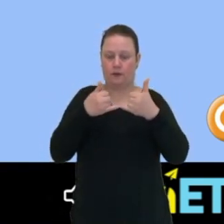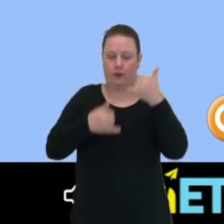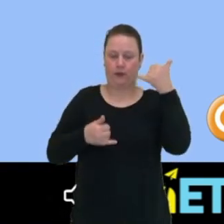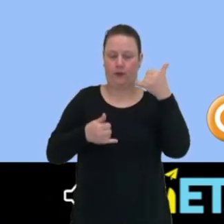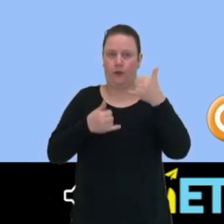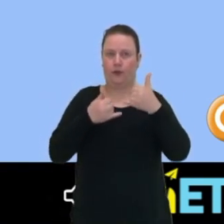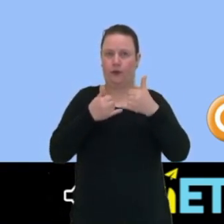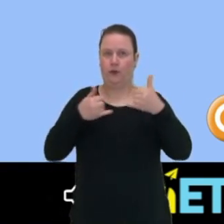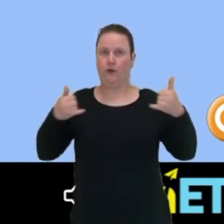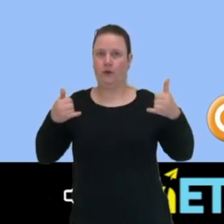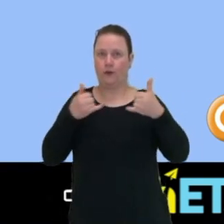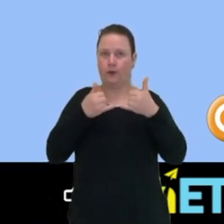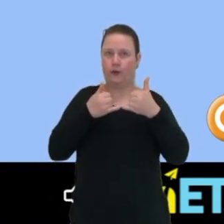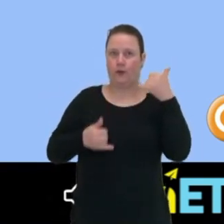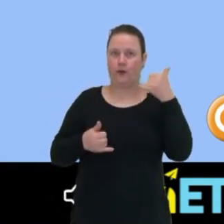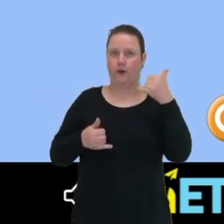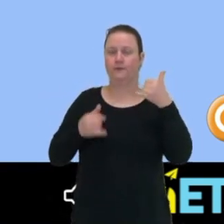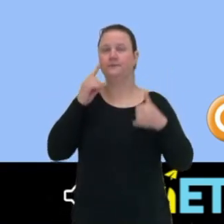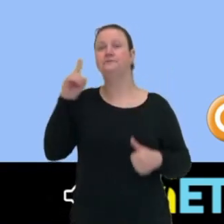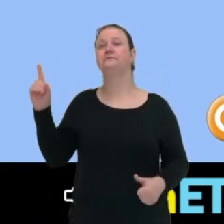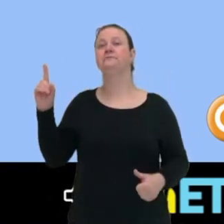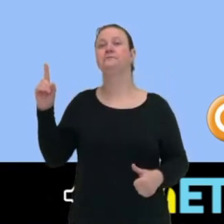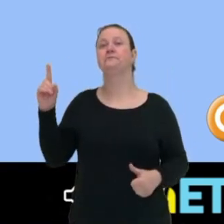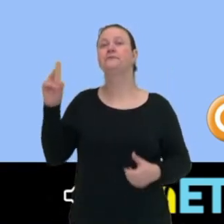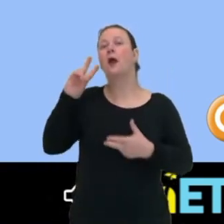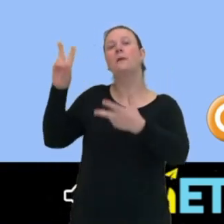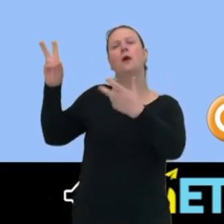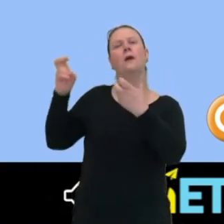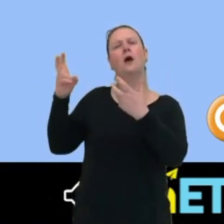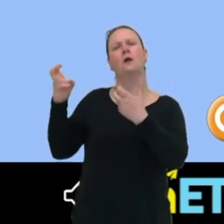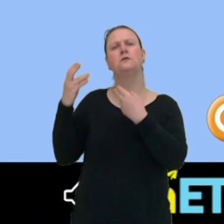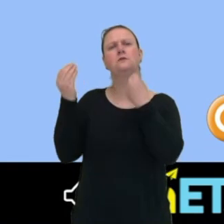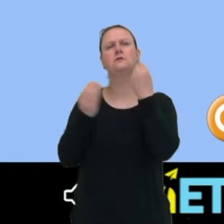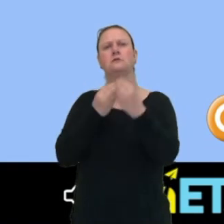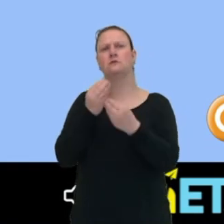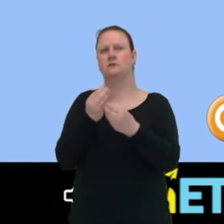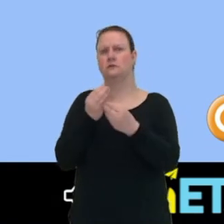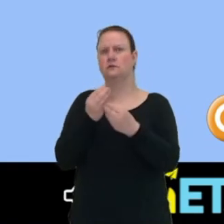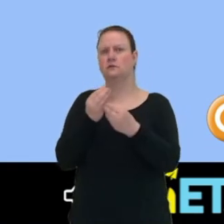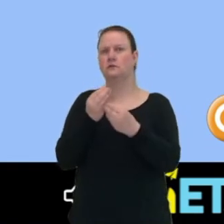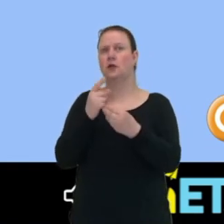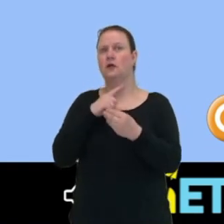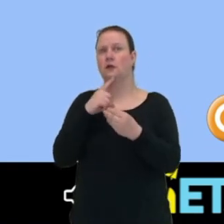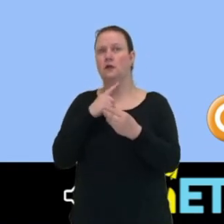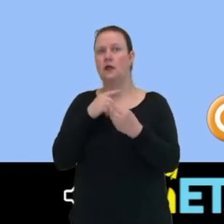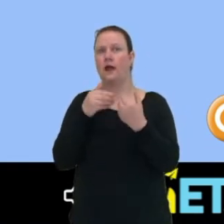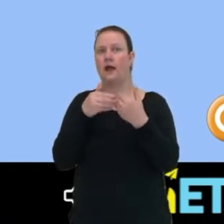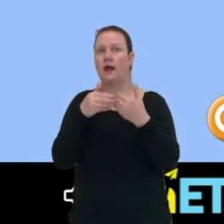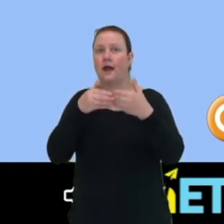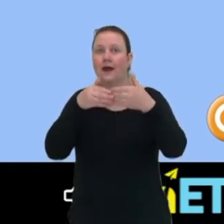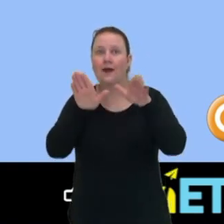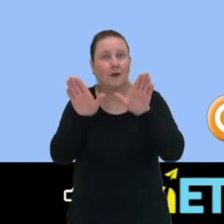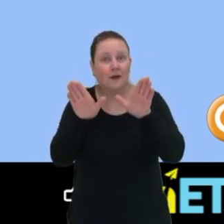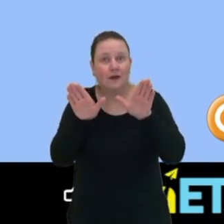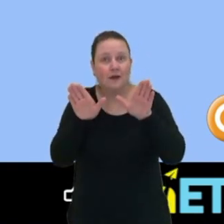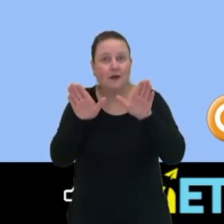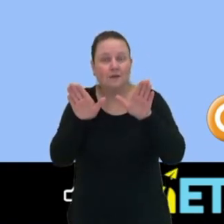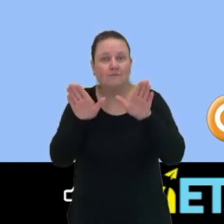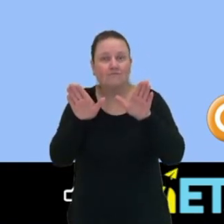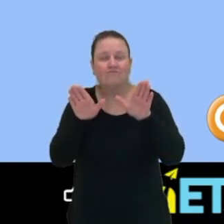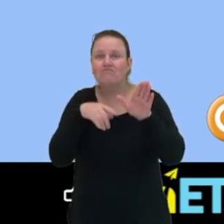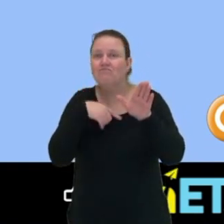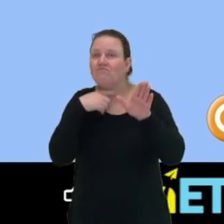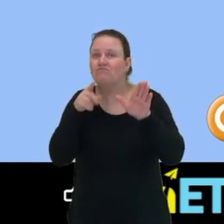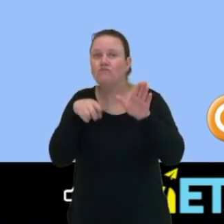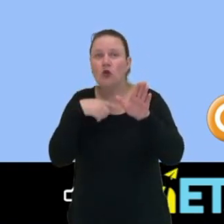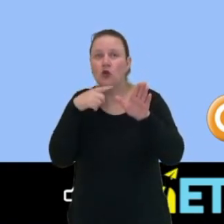esse interruptor, percebam que ele está aberto. Um circuito aberto não